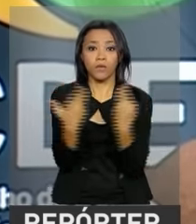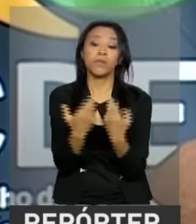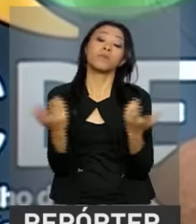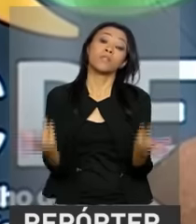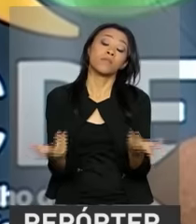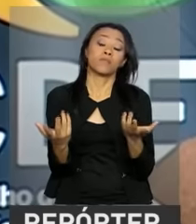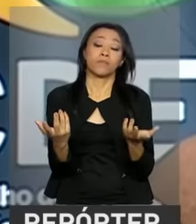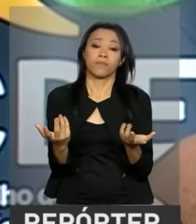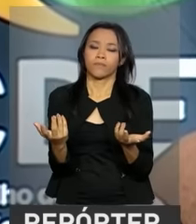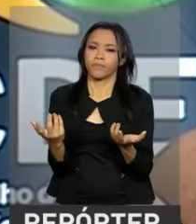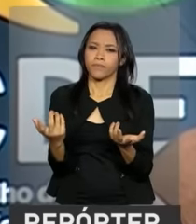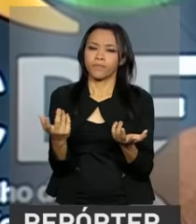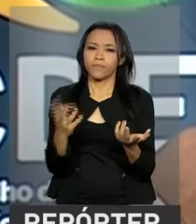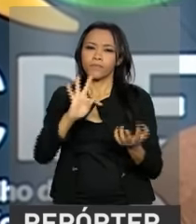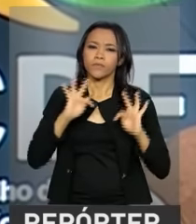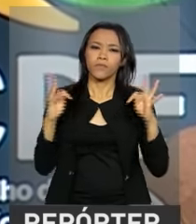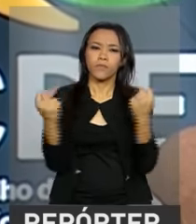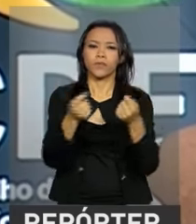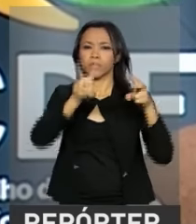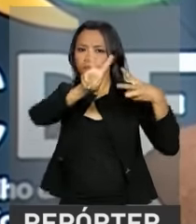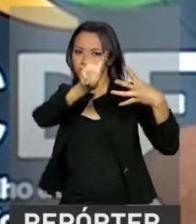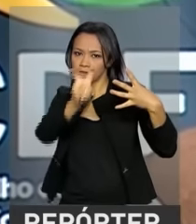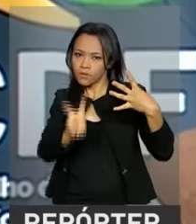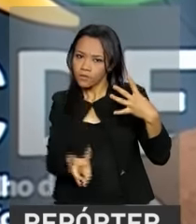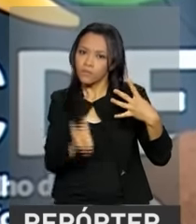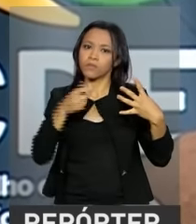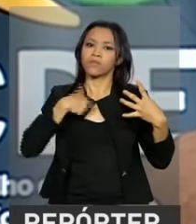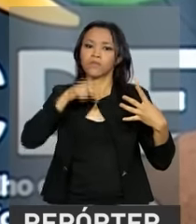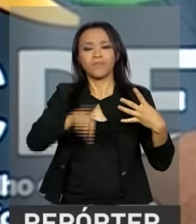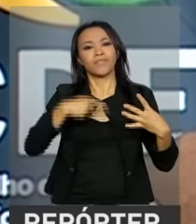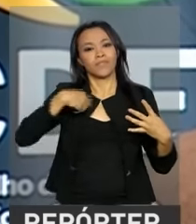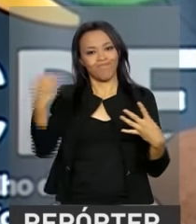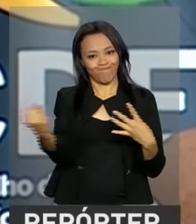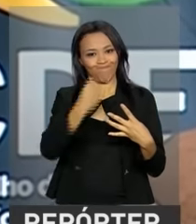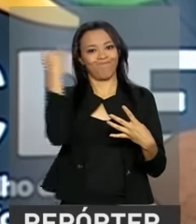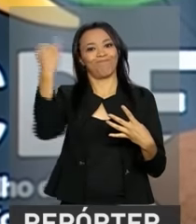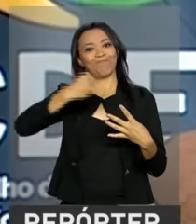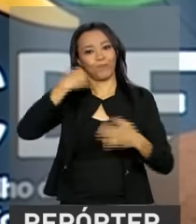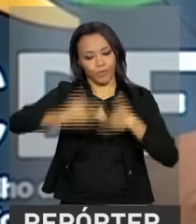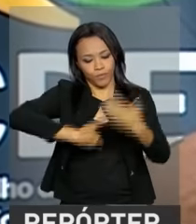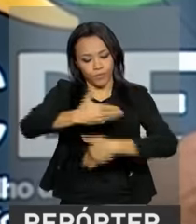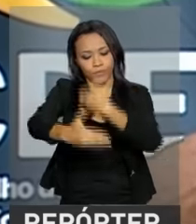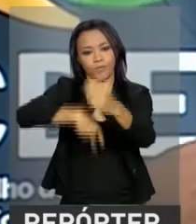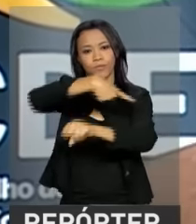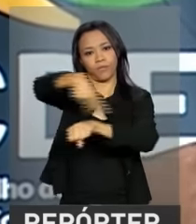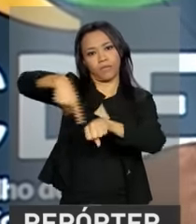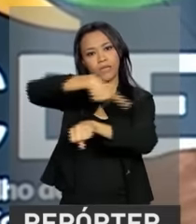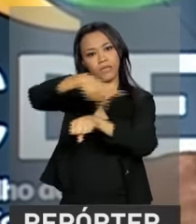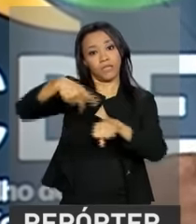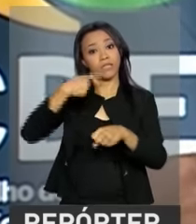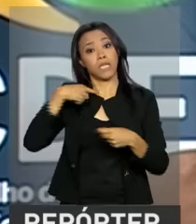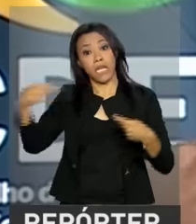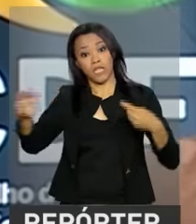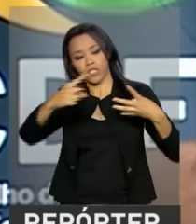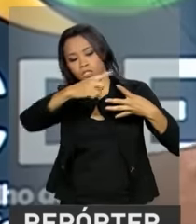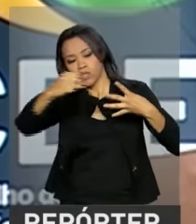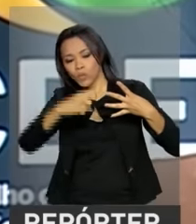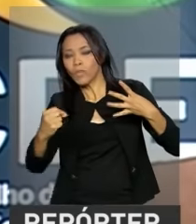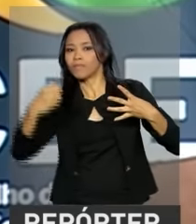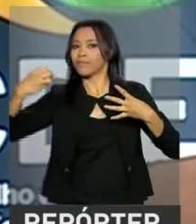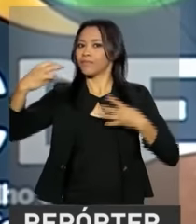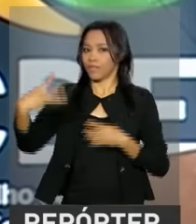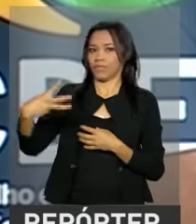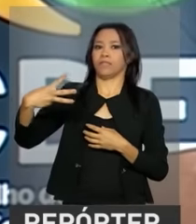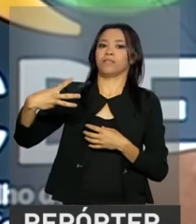de todos esses temas que são fundamentais para o desenvolvimento do país, eles possam estar escolhendo três prioridades.